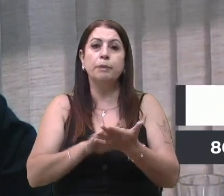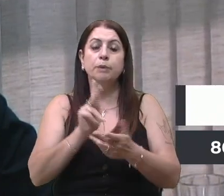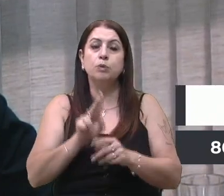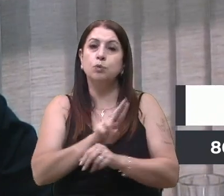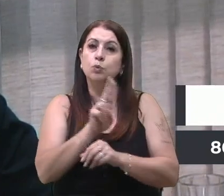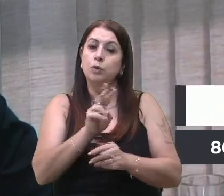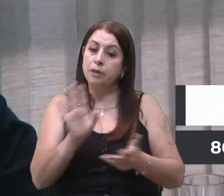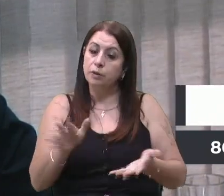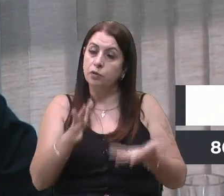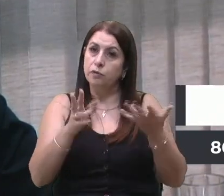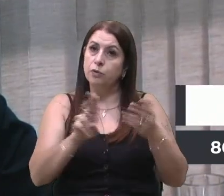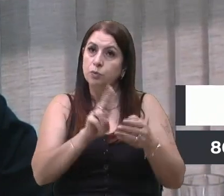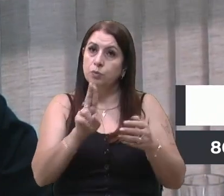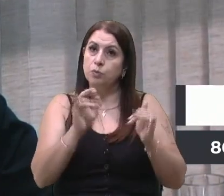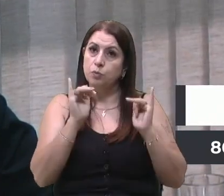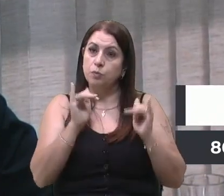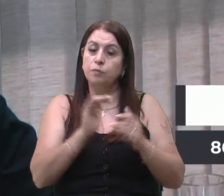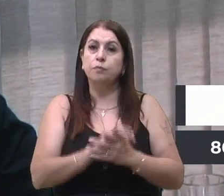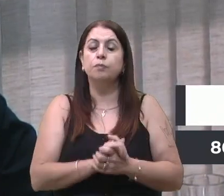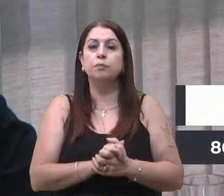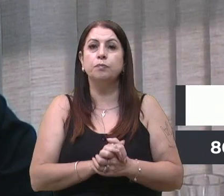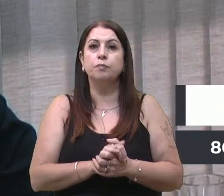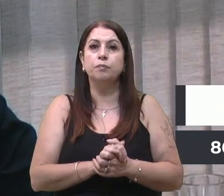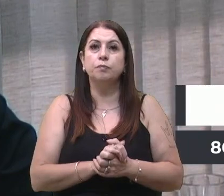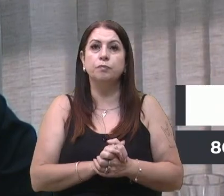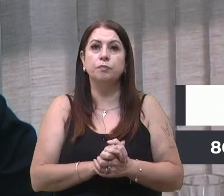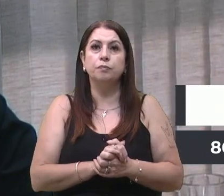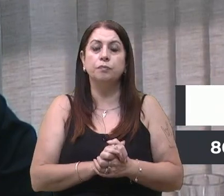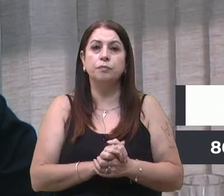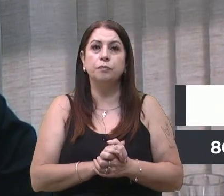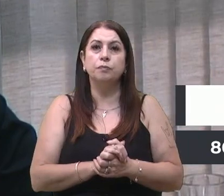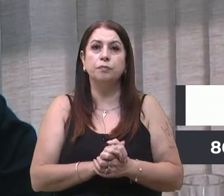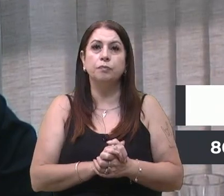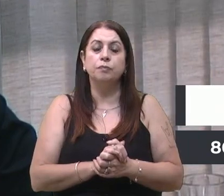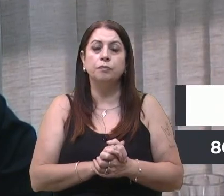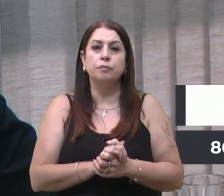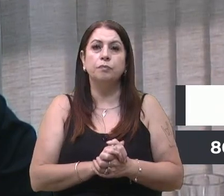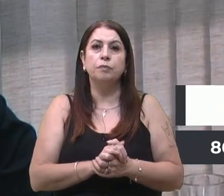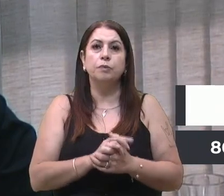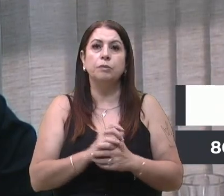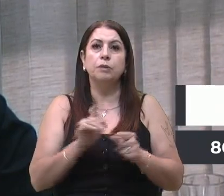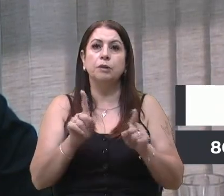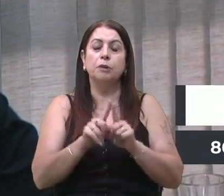incentivar a utilização do transporte coletivo. Para declarar voto, senhor presidente.